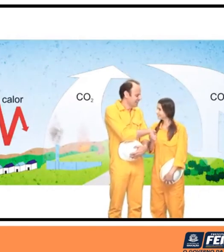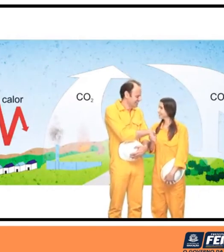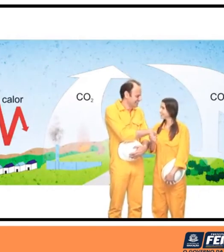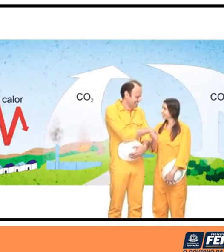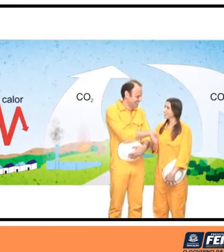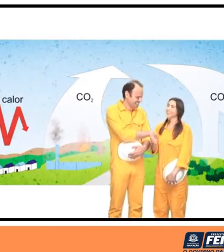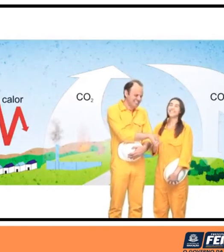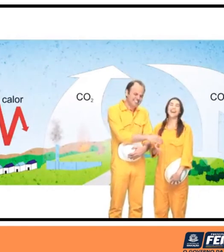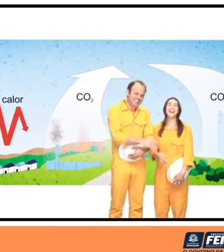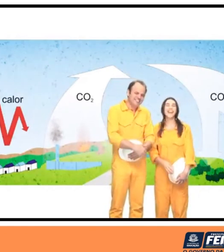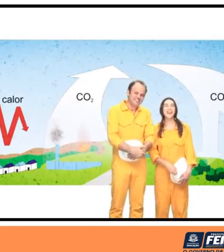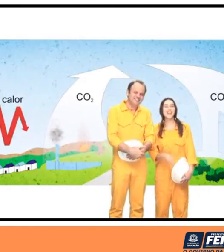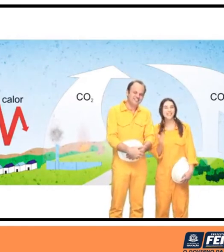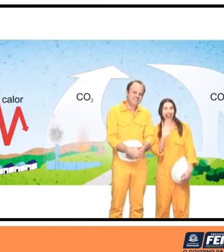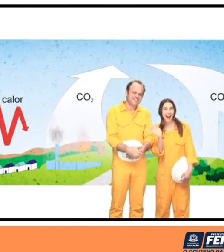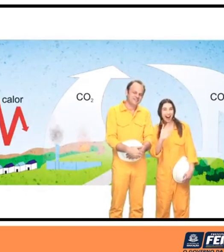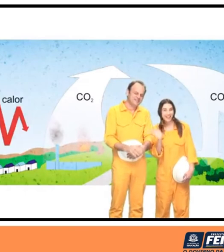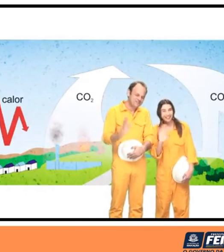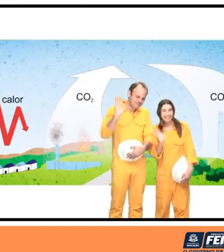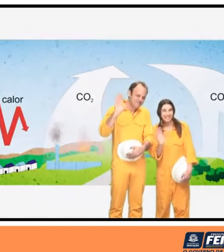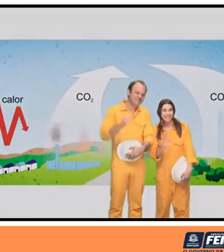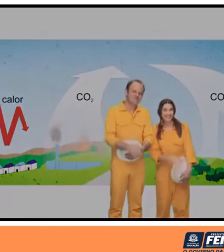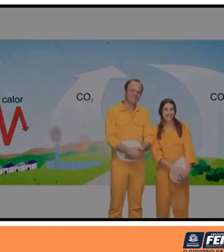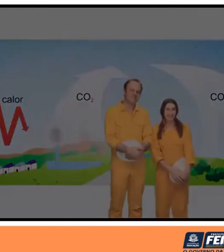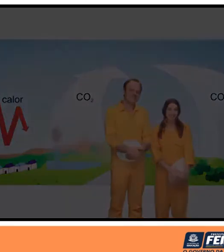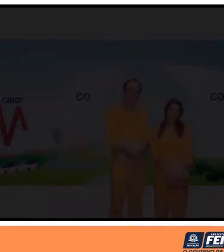poder colaborar. Valeu. Tchau.